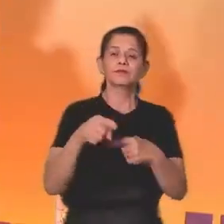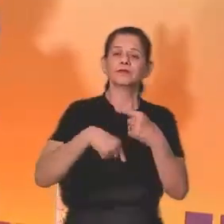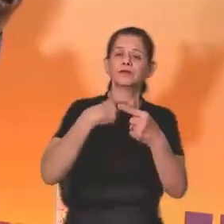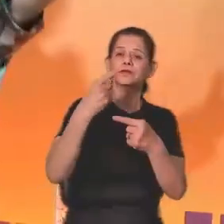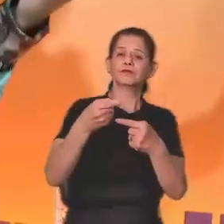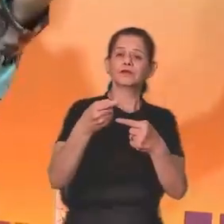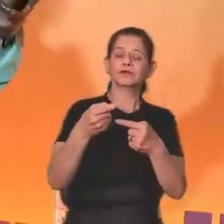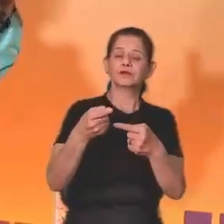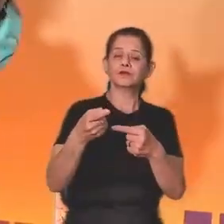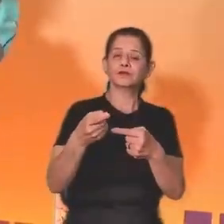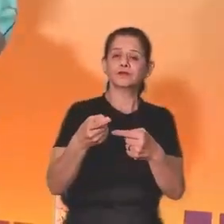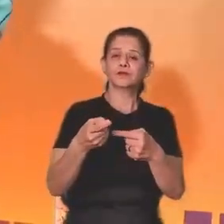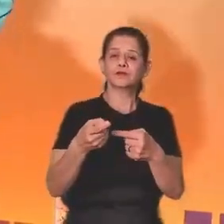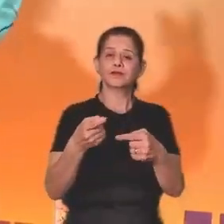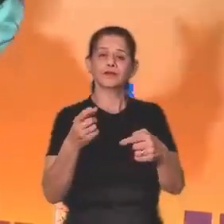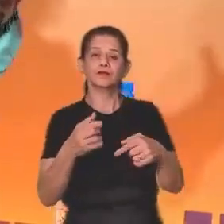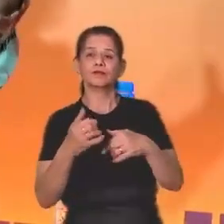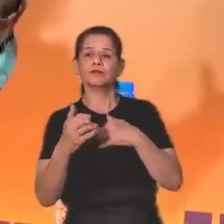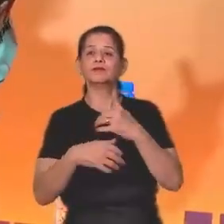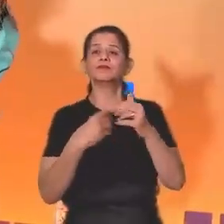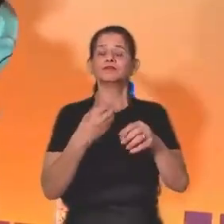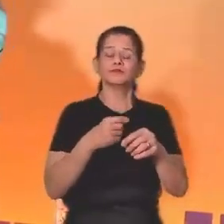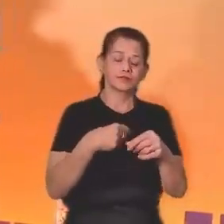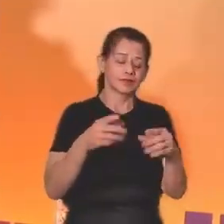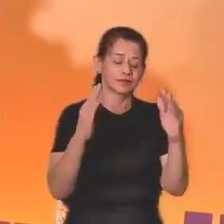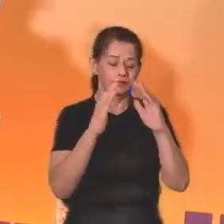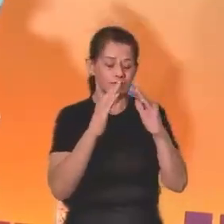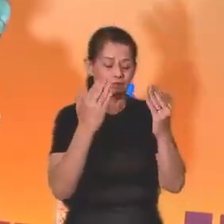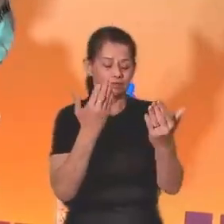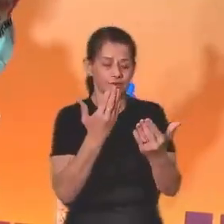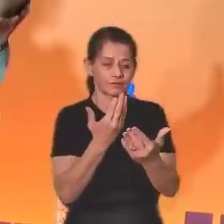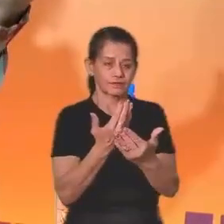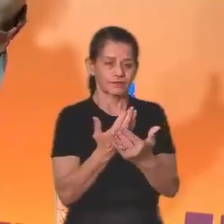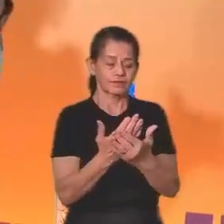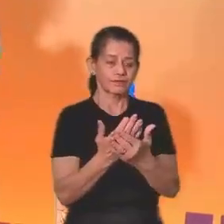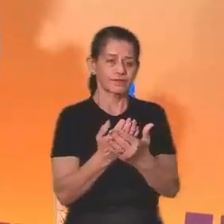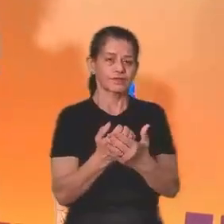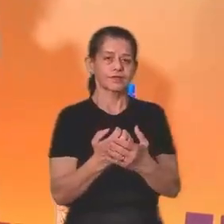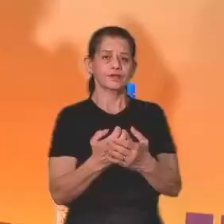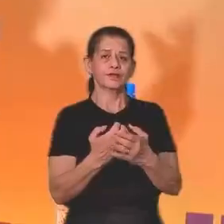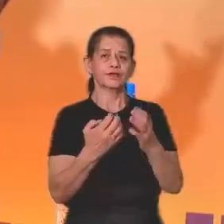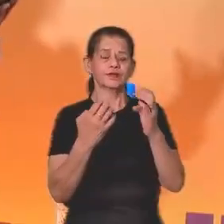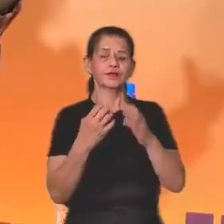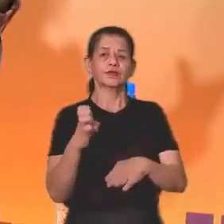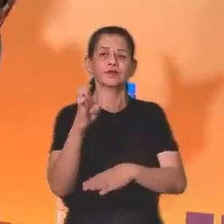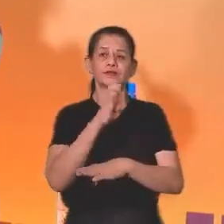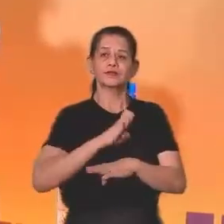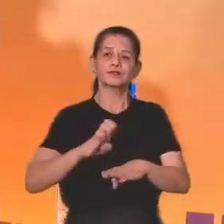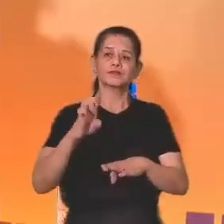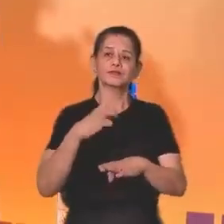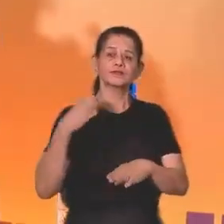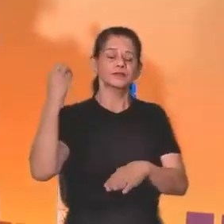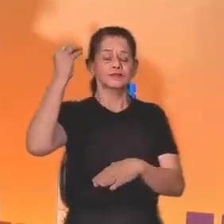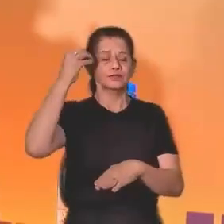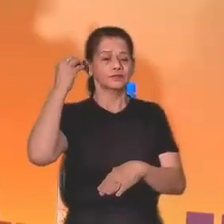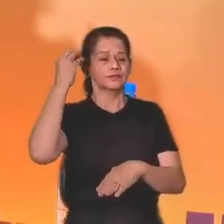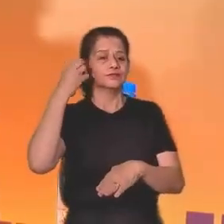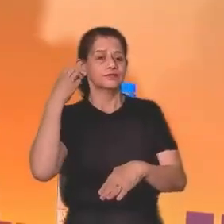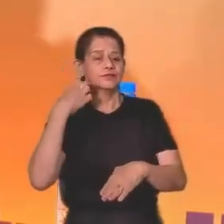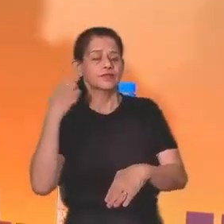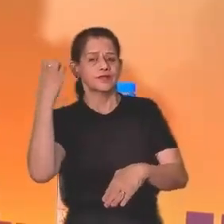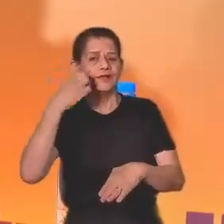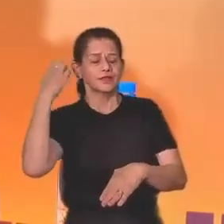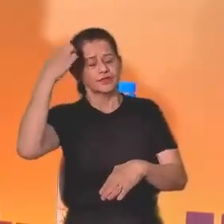uma estratégia da escola, né? Tem que ser uma estratégia de todos os profissionais,